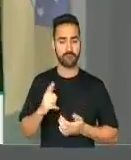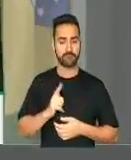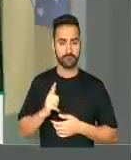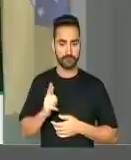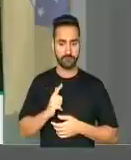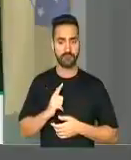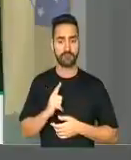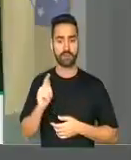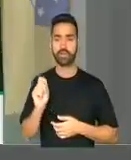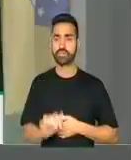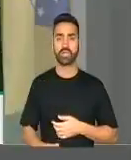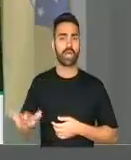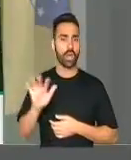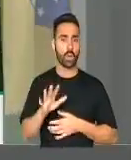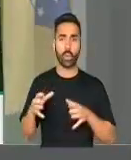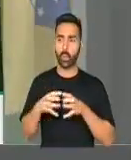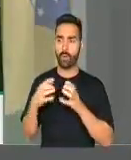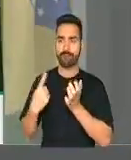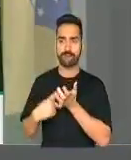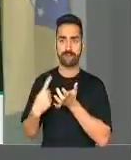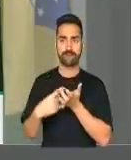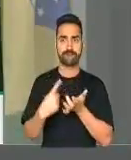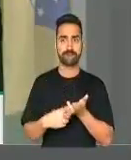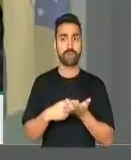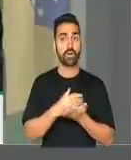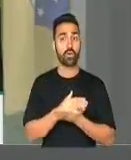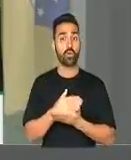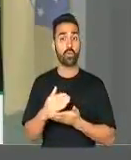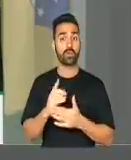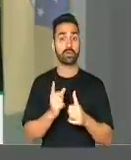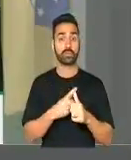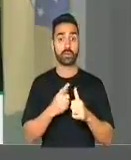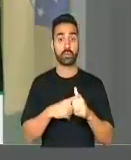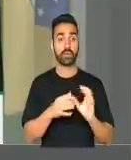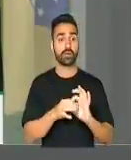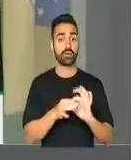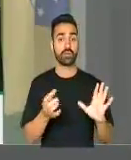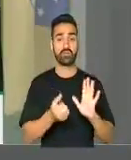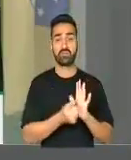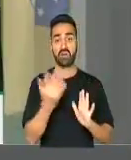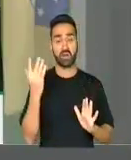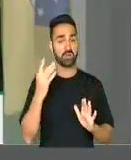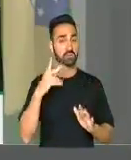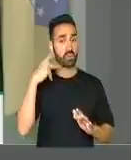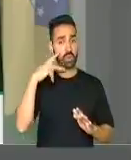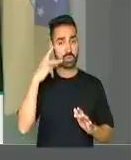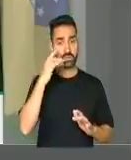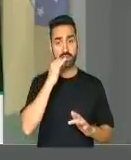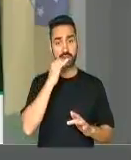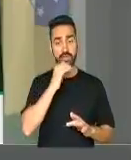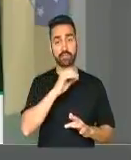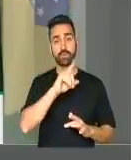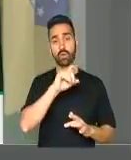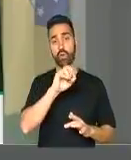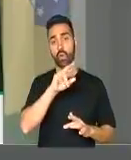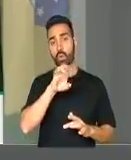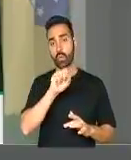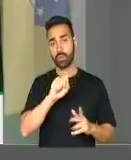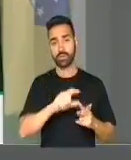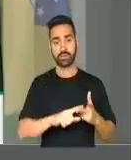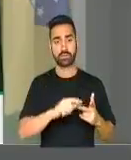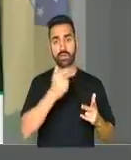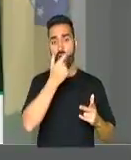palavra um conchavo geral que iniciou-se com a libertação de vários políticos entre eles Rocha Loures Senador